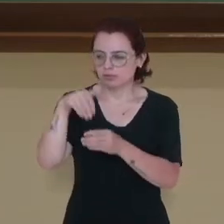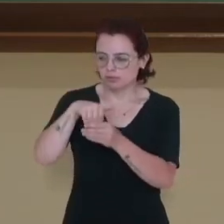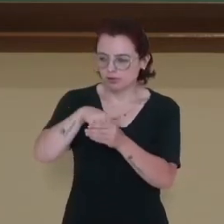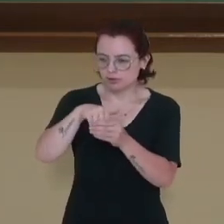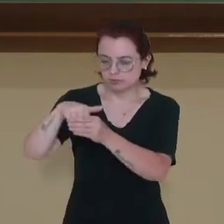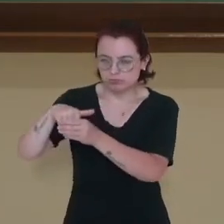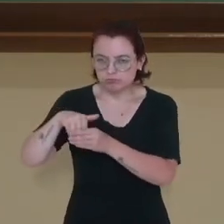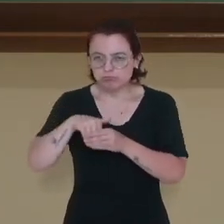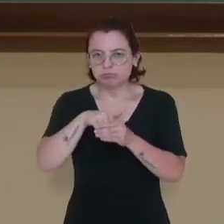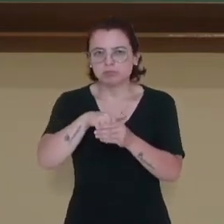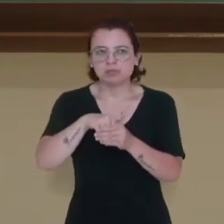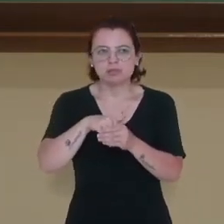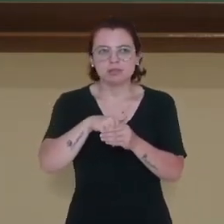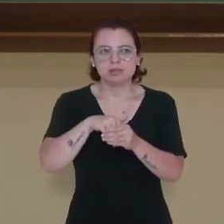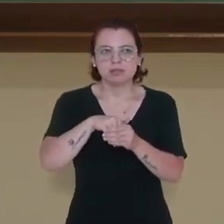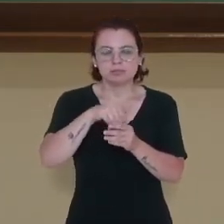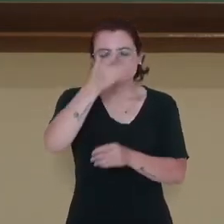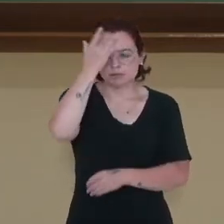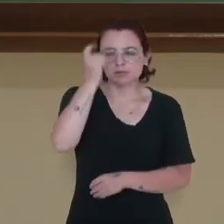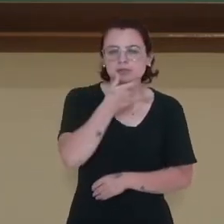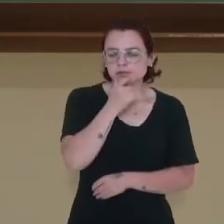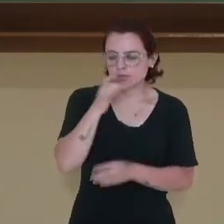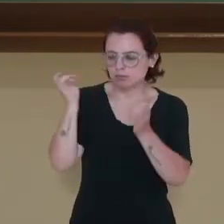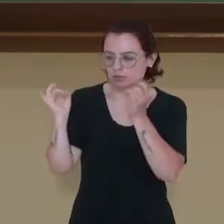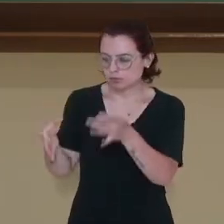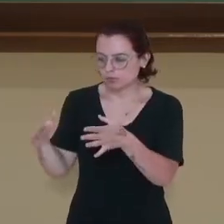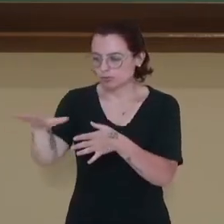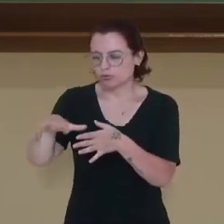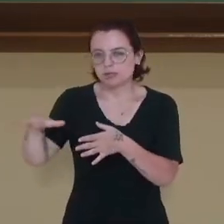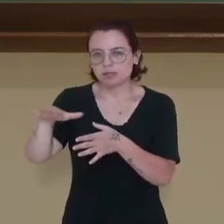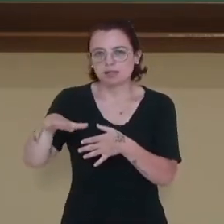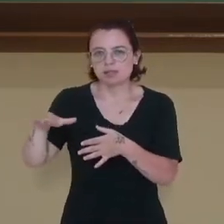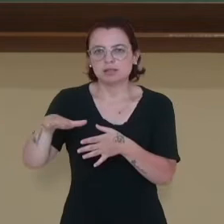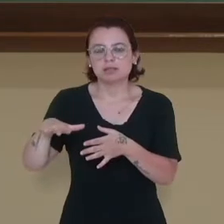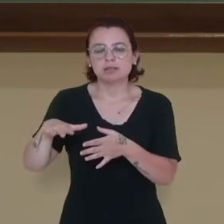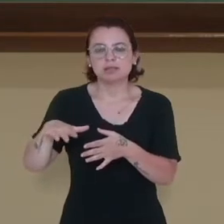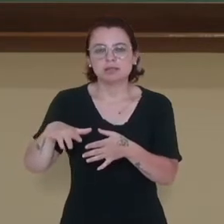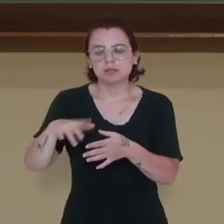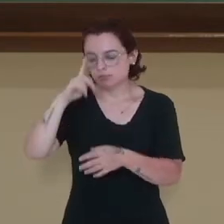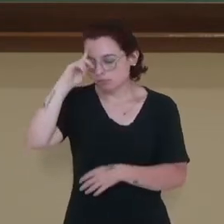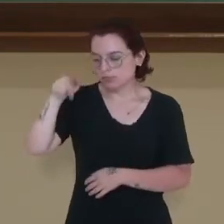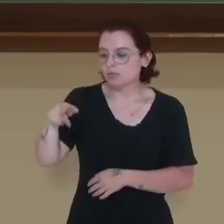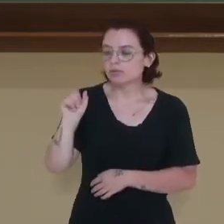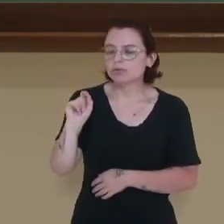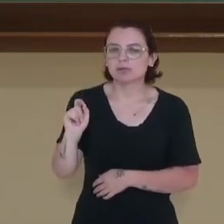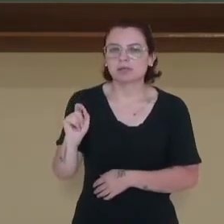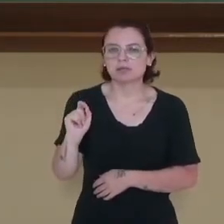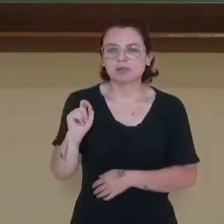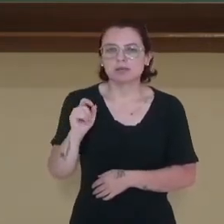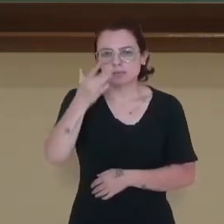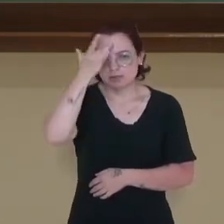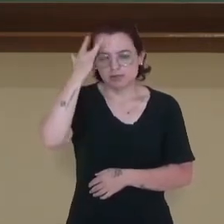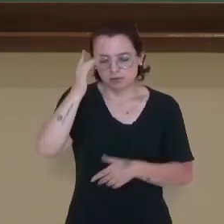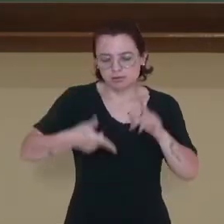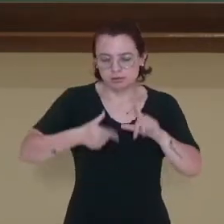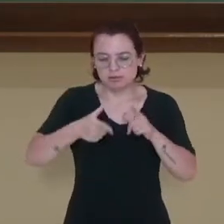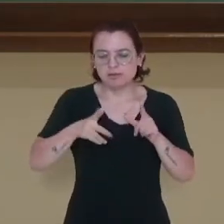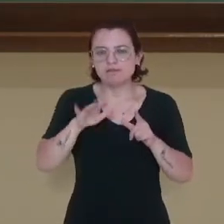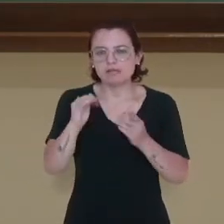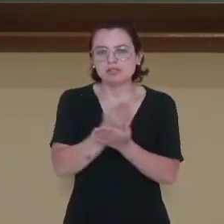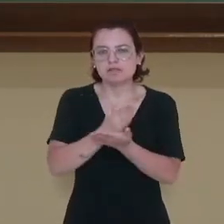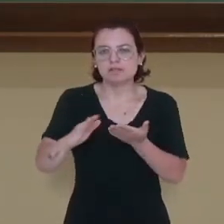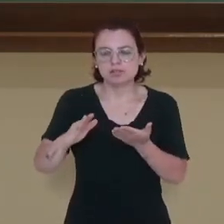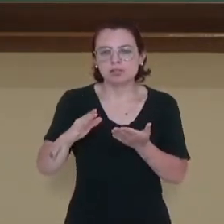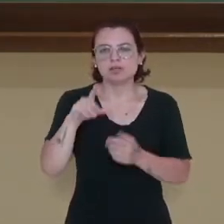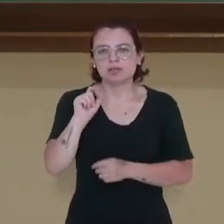Após os ingleses abandonarem, então, aquela região, ficou estabelecido, então, que os israelenses iriam dividir a terra com